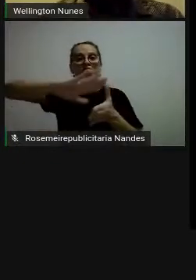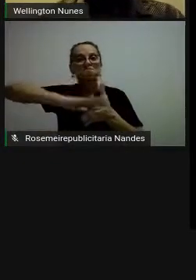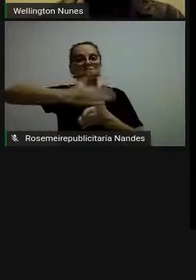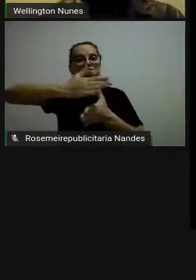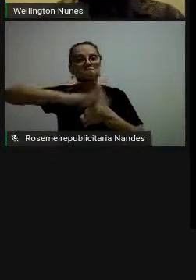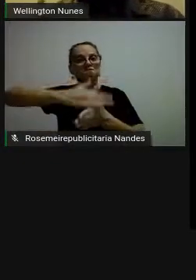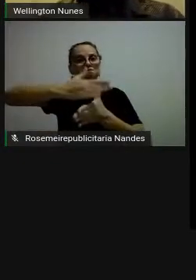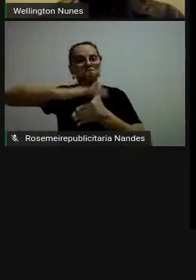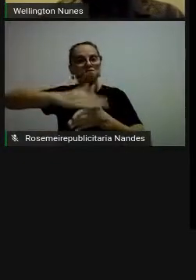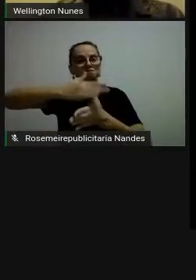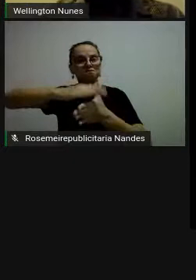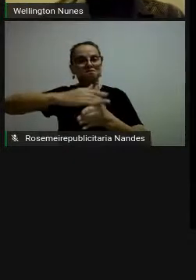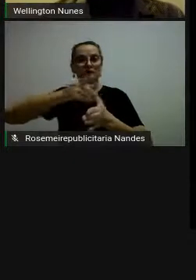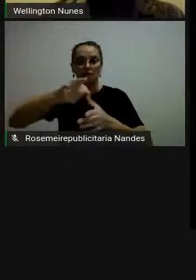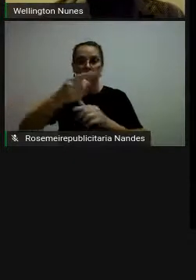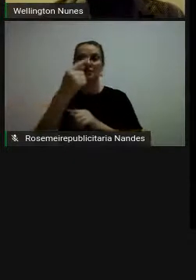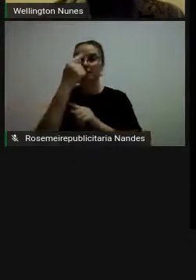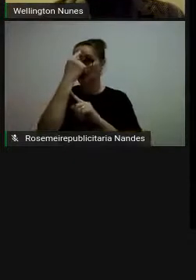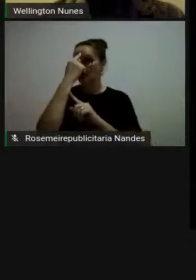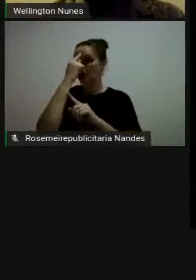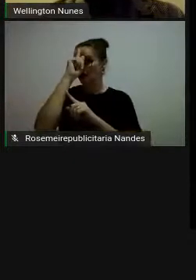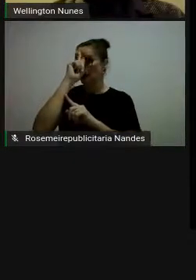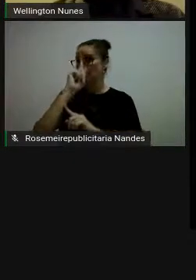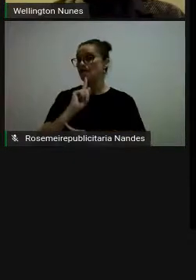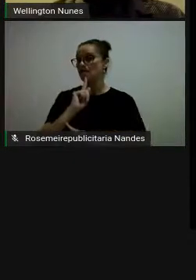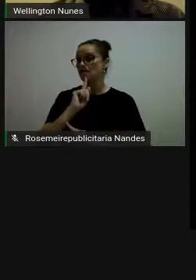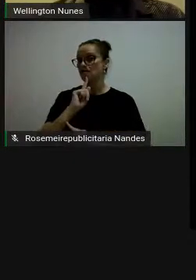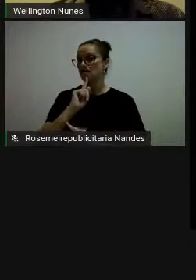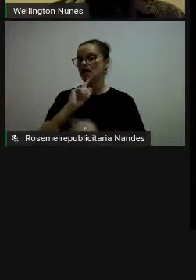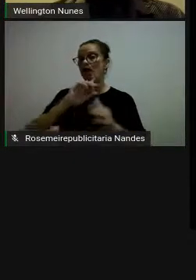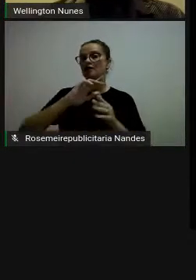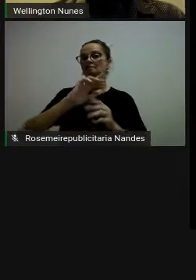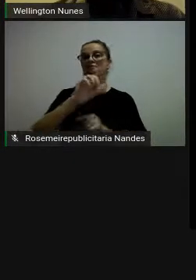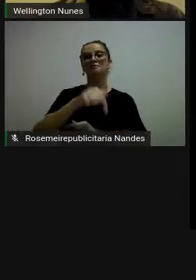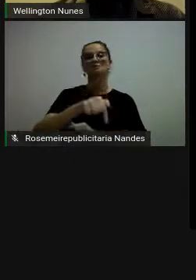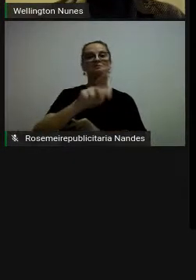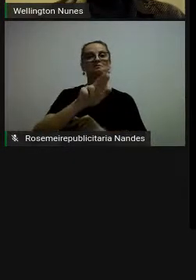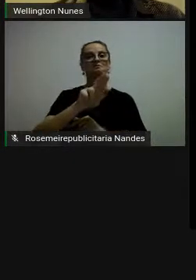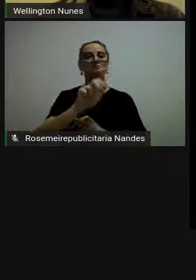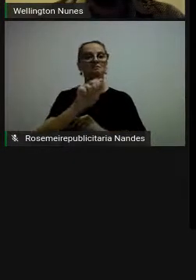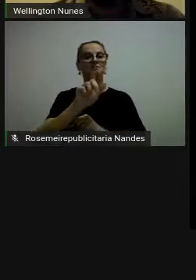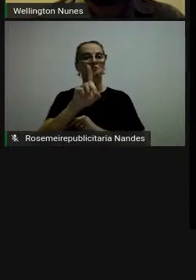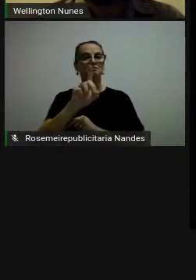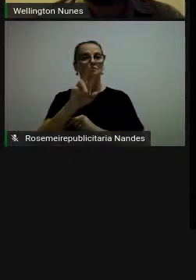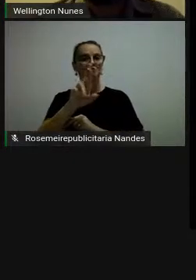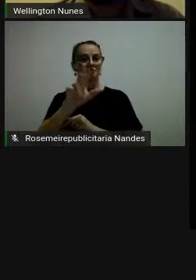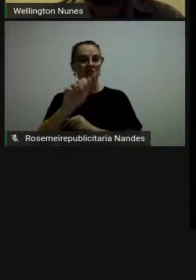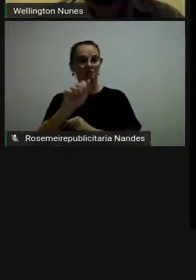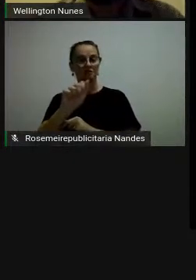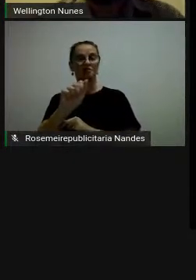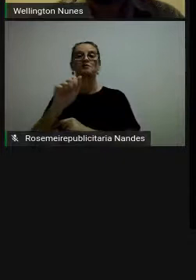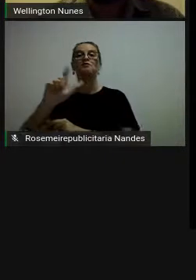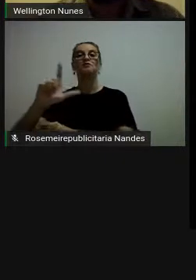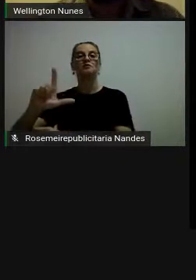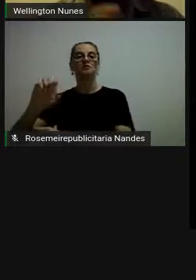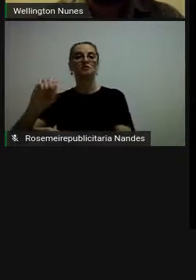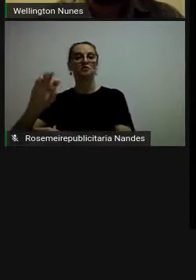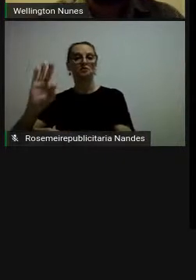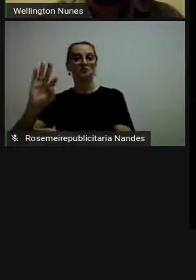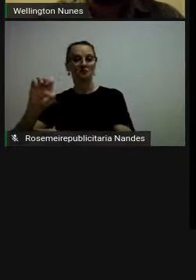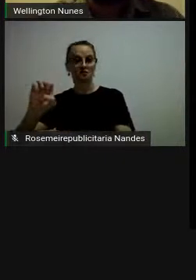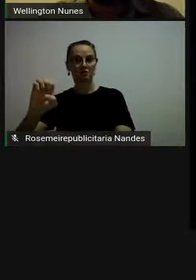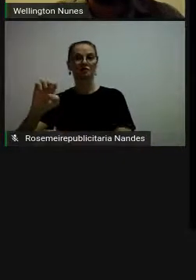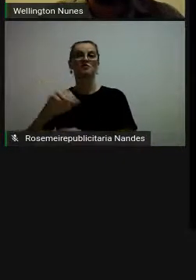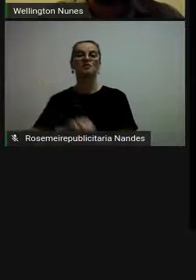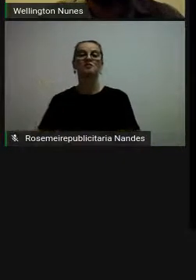temos, em amarelo, as quadras e lotes, e preto e vermelho as curvas de nível. Curvas de nível são